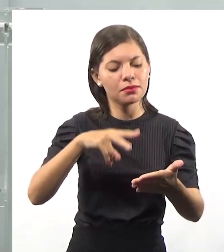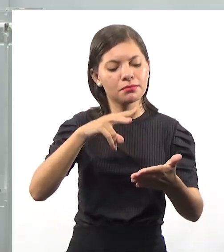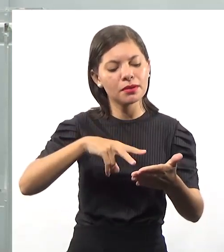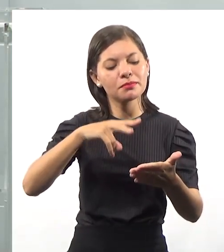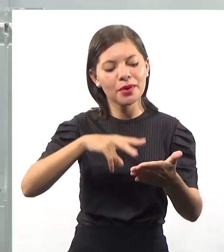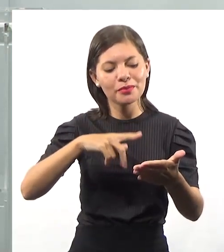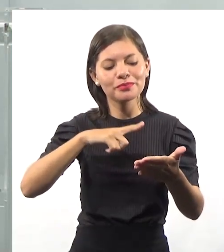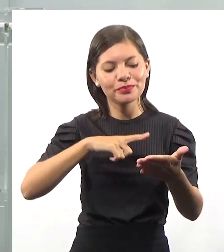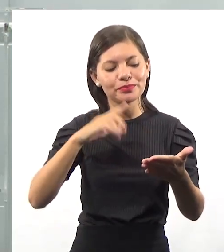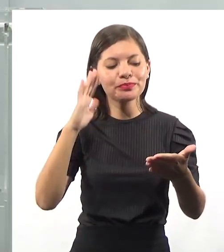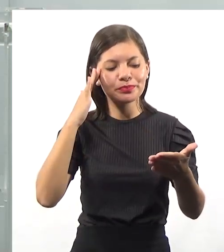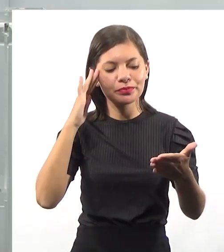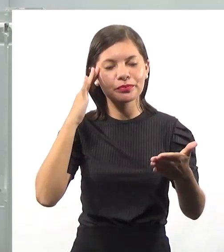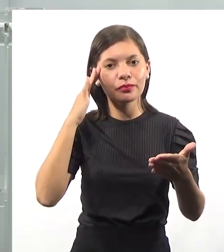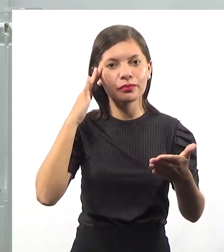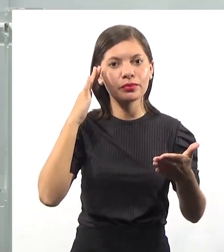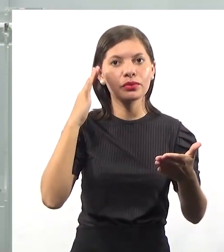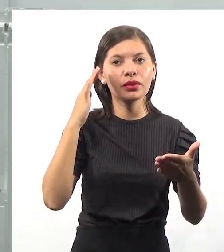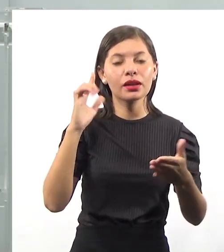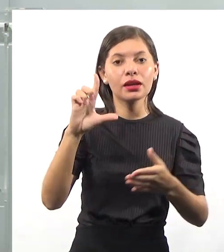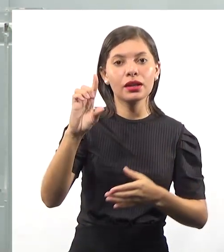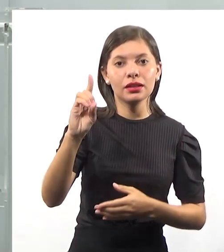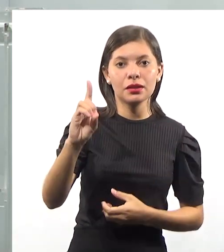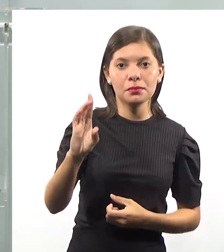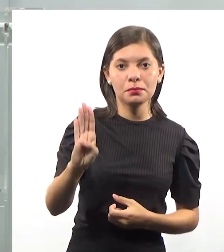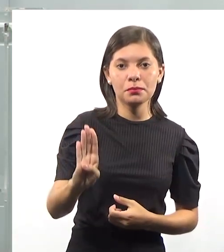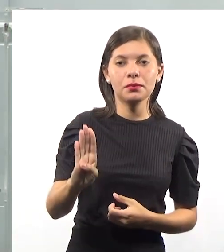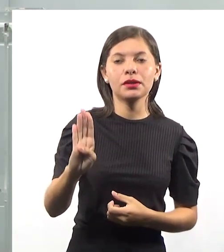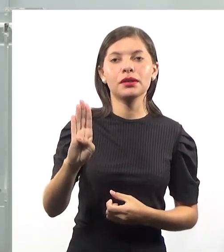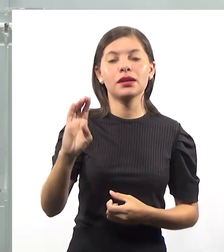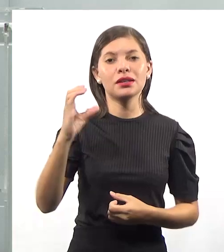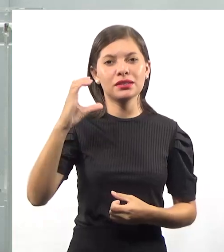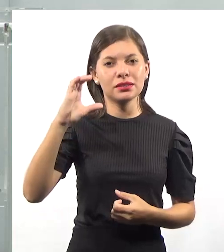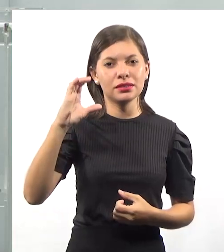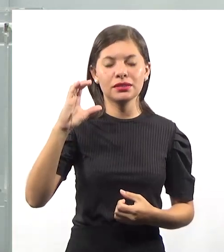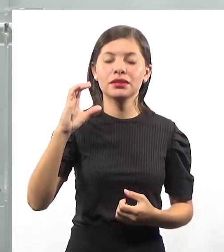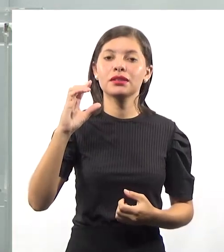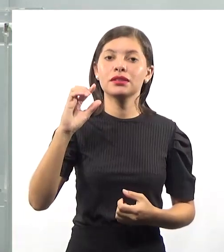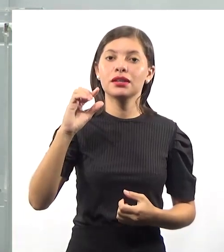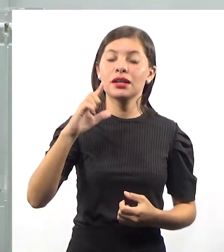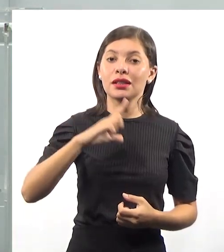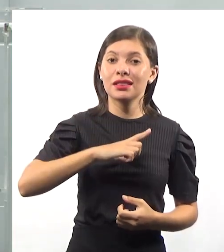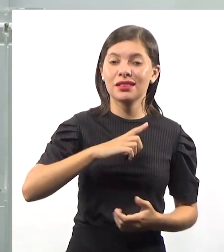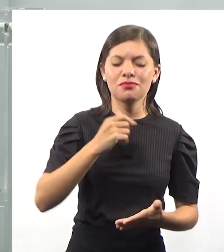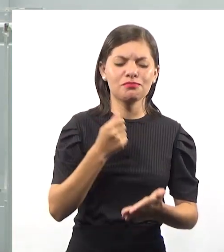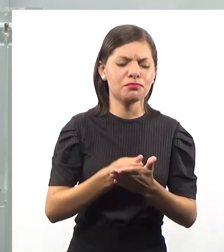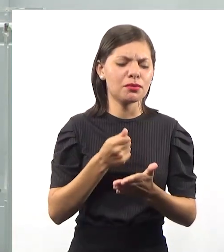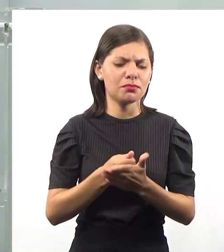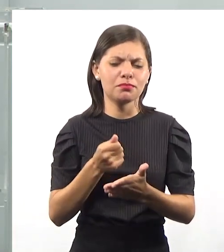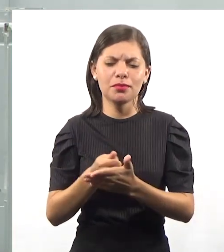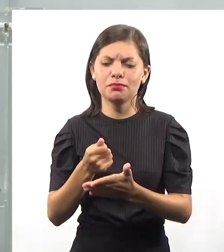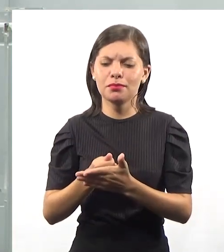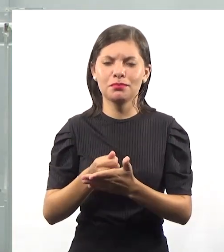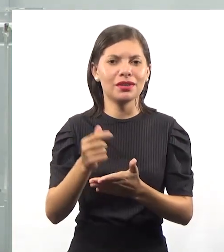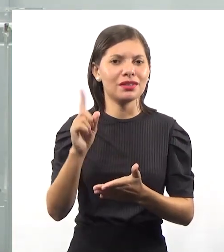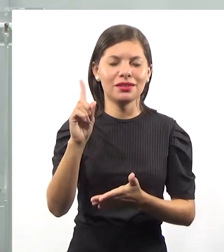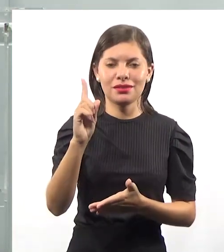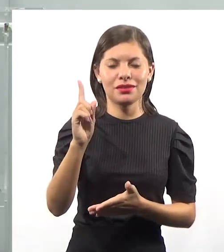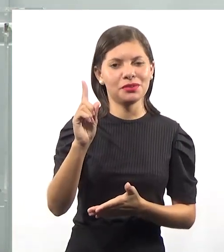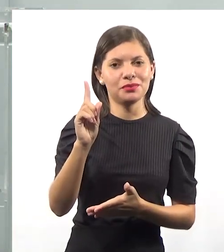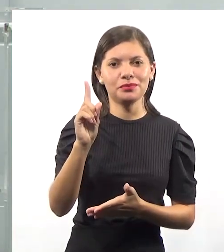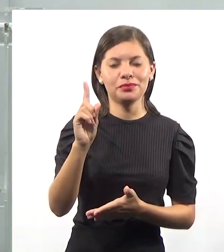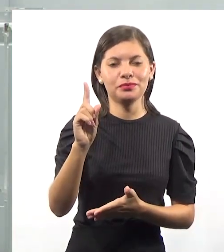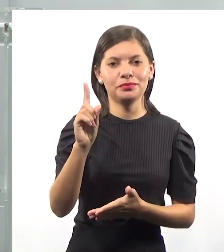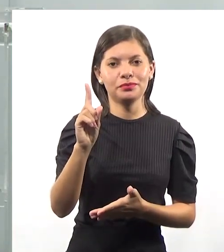grande maioria da legislação e da ciência, é ainda um processo que não é obrigatório a aprendizagem, né,